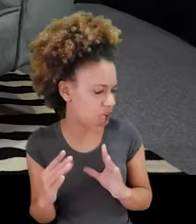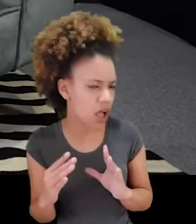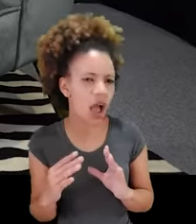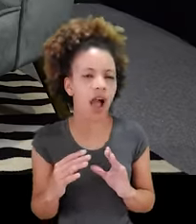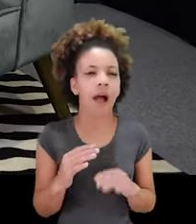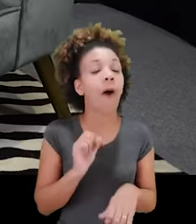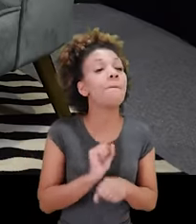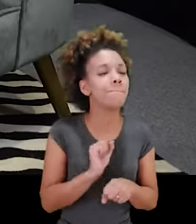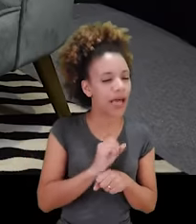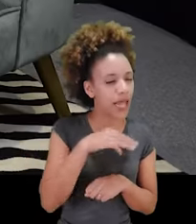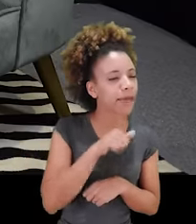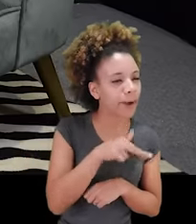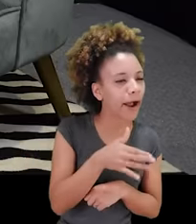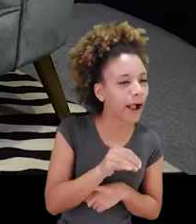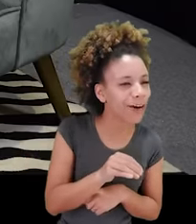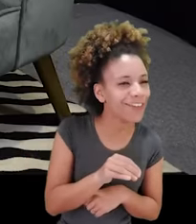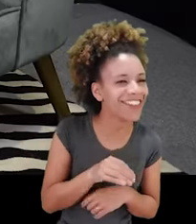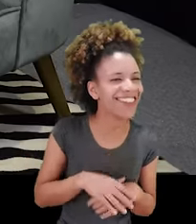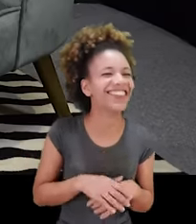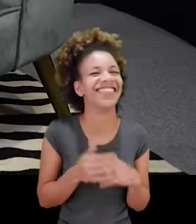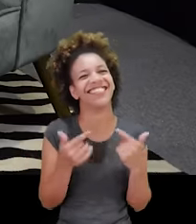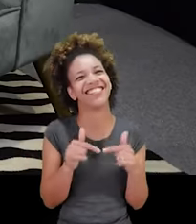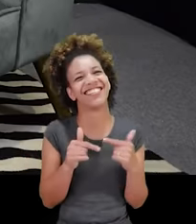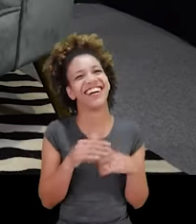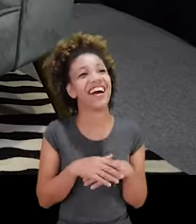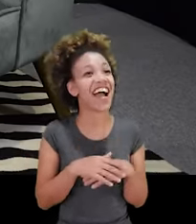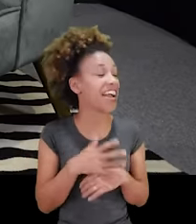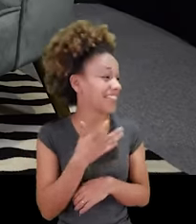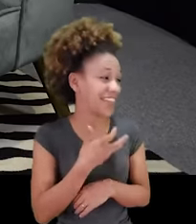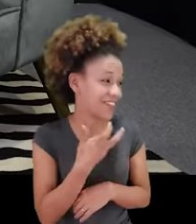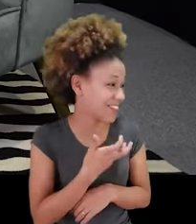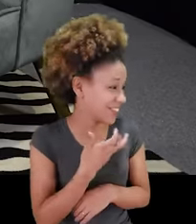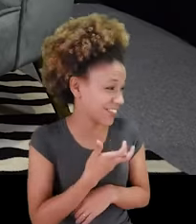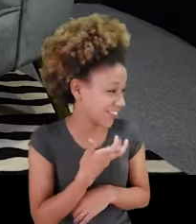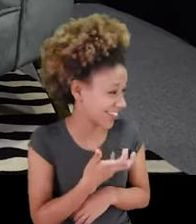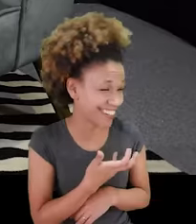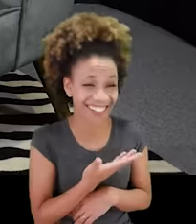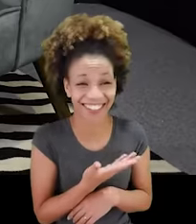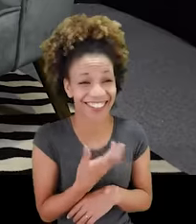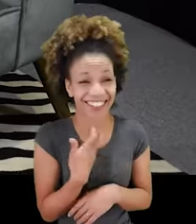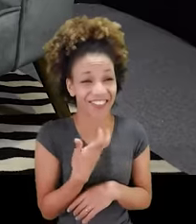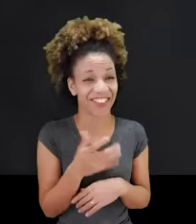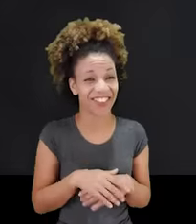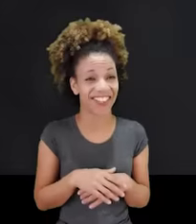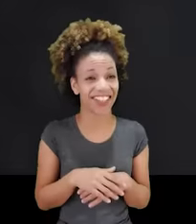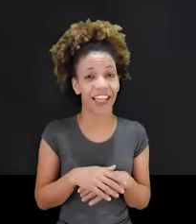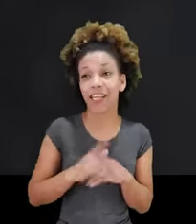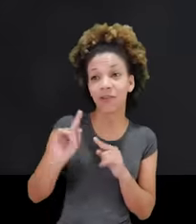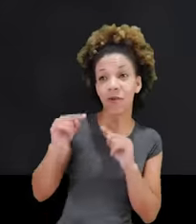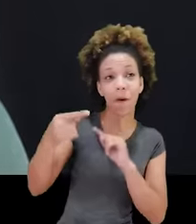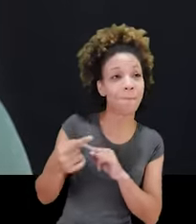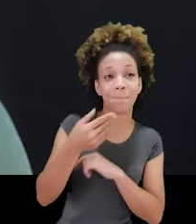Marcão, pera, não. Deixa eu falar aqui. É muito bonitinho. Ele se apaixona. É. Eu estou apaixonado por Fabiana. Ela já tá no